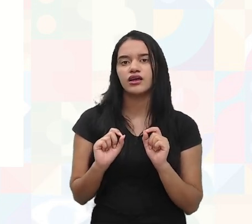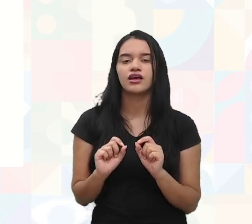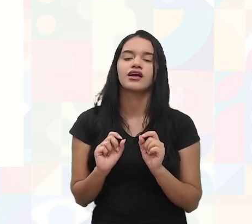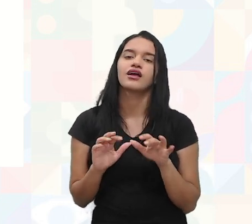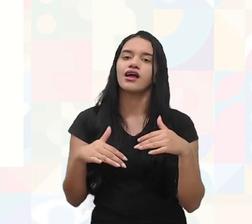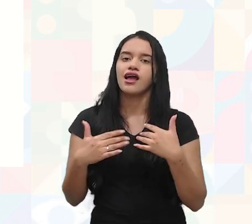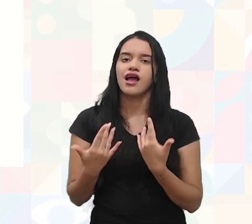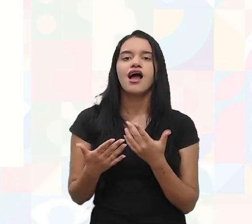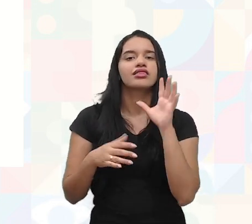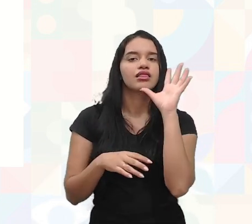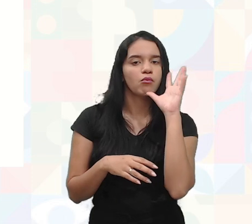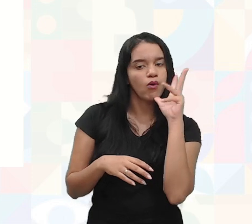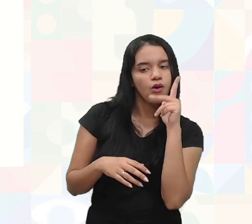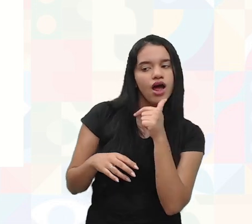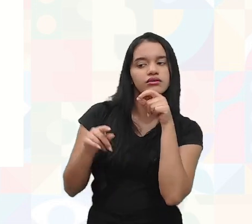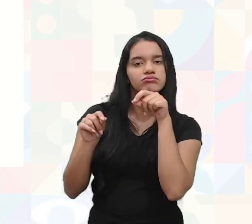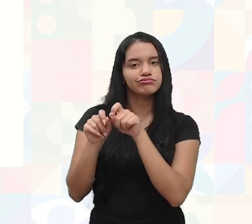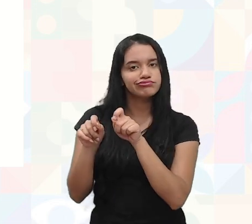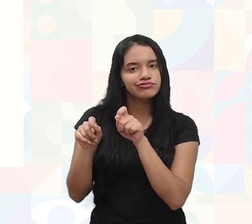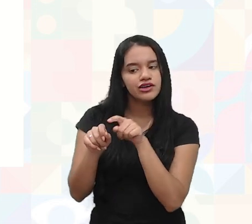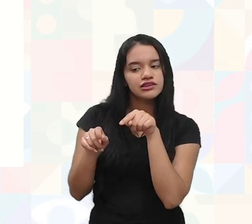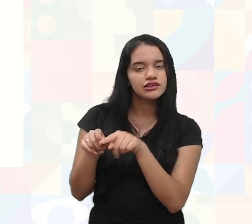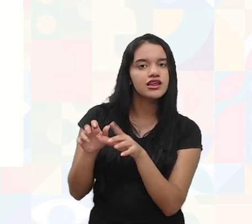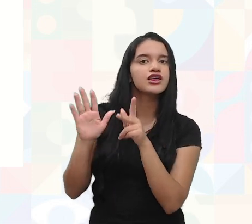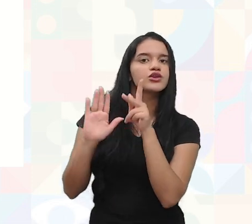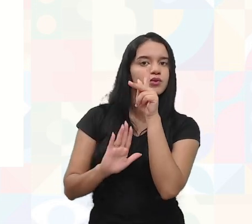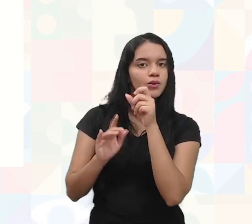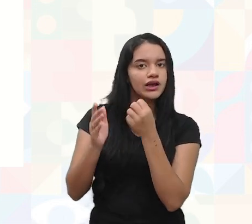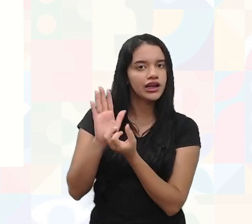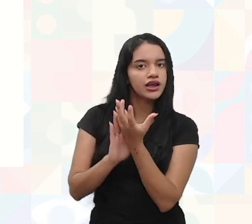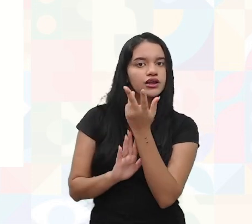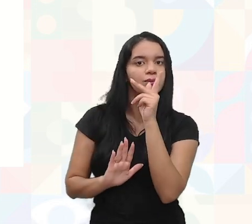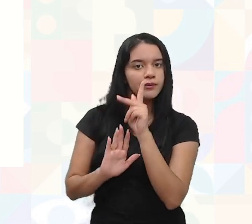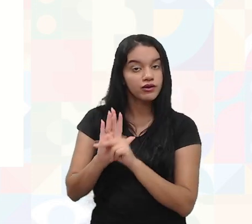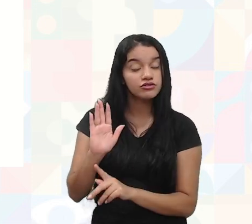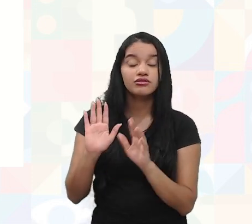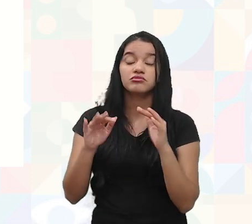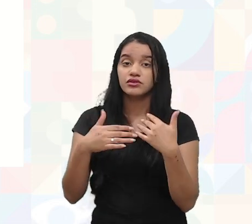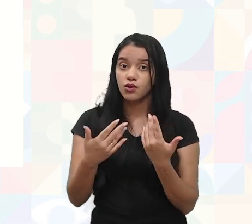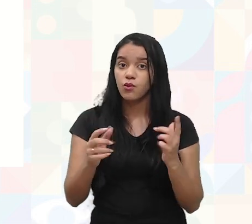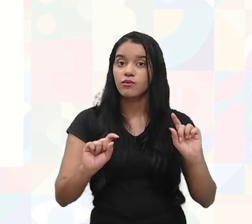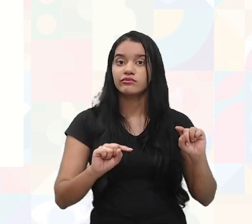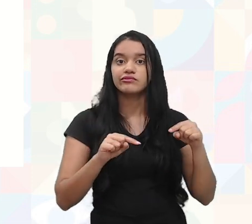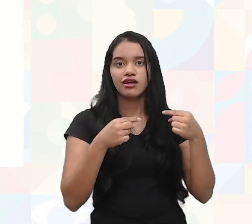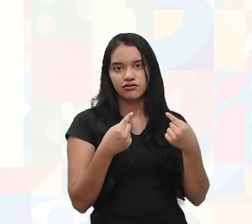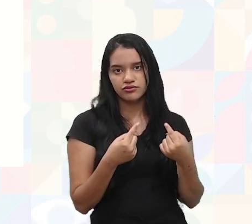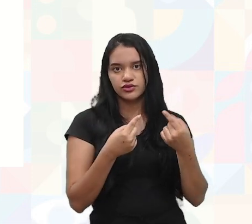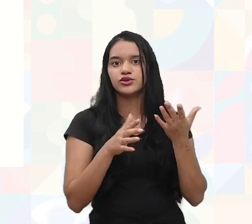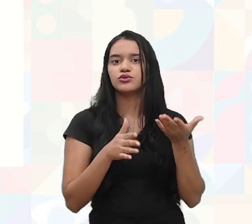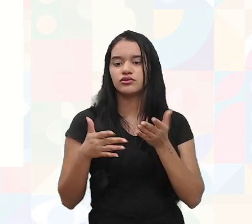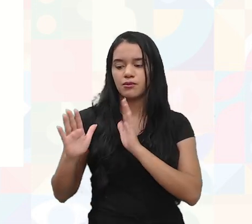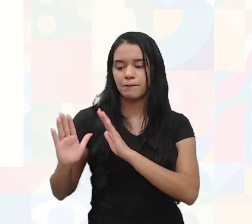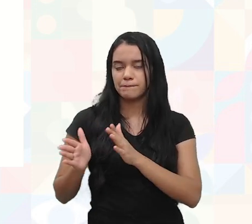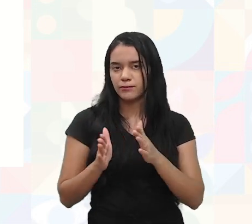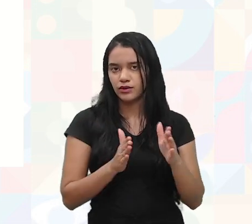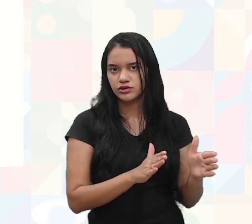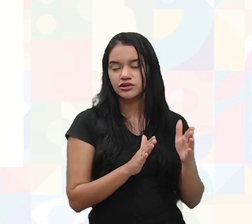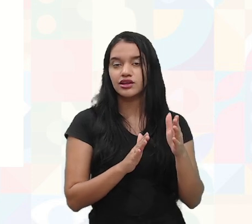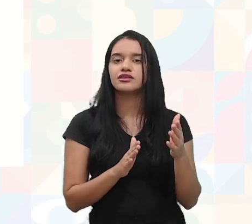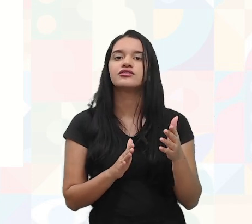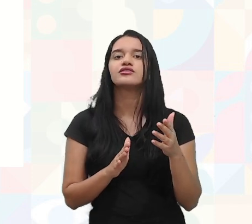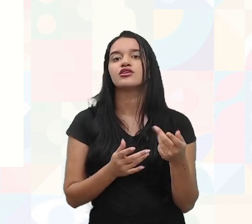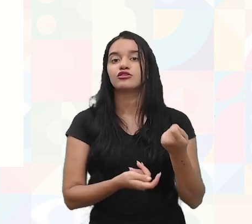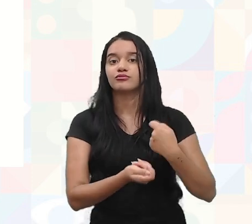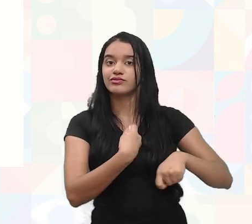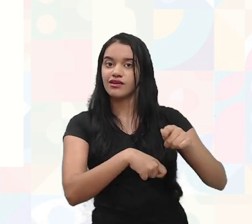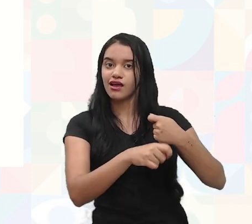muito esforço para poder desenvolver aquele projeto. Então, esse é um dos desafios que se coloca nesse processo de